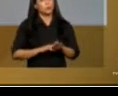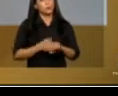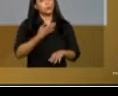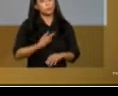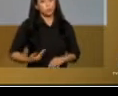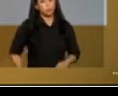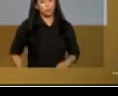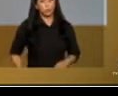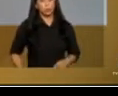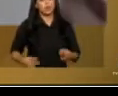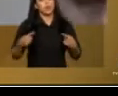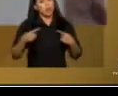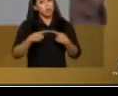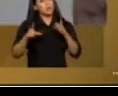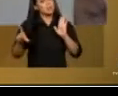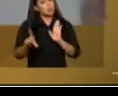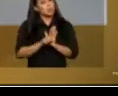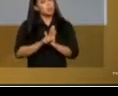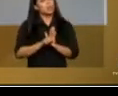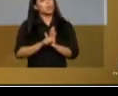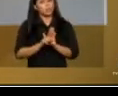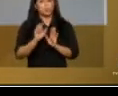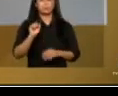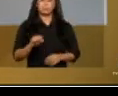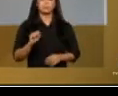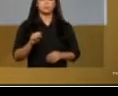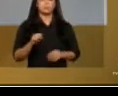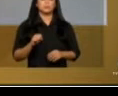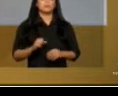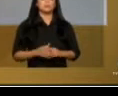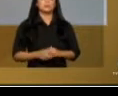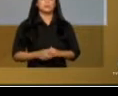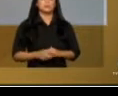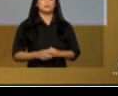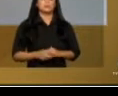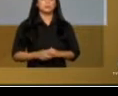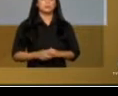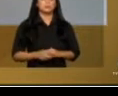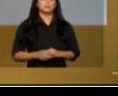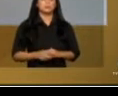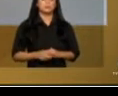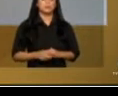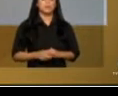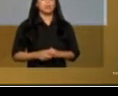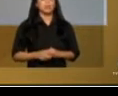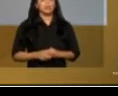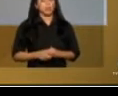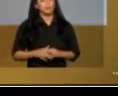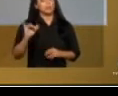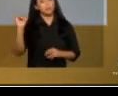são legais os monopólios públicos, impostos por razões de interesse